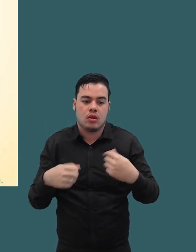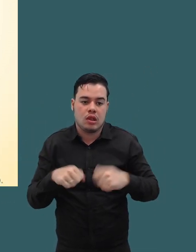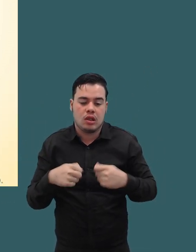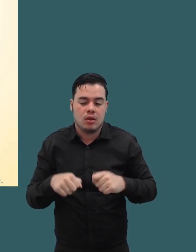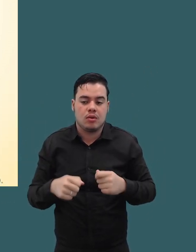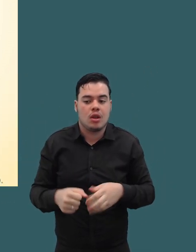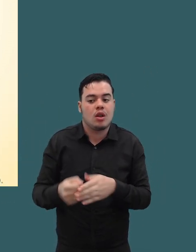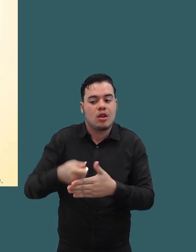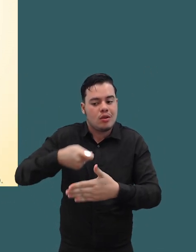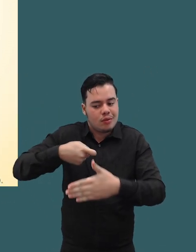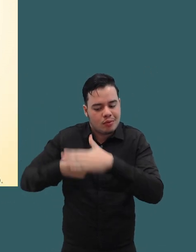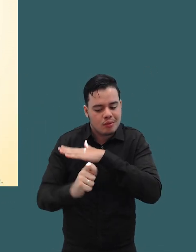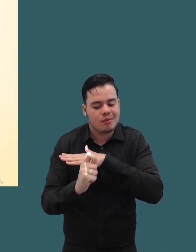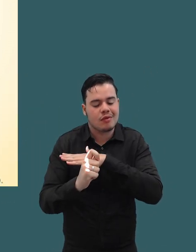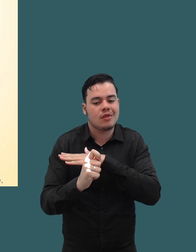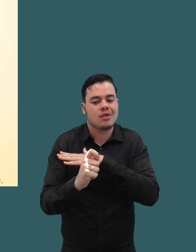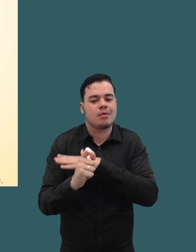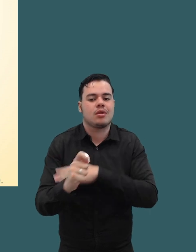dinheiro.